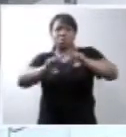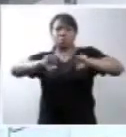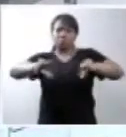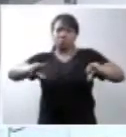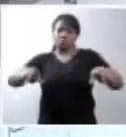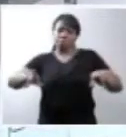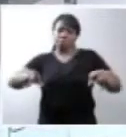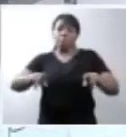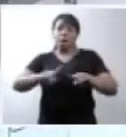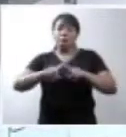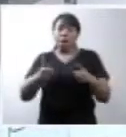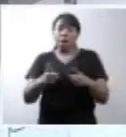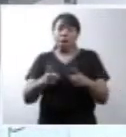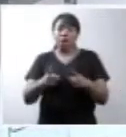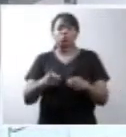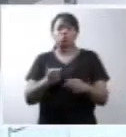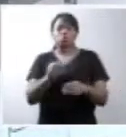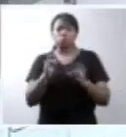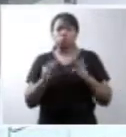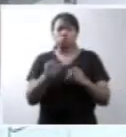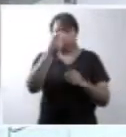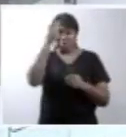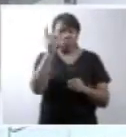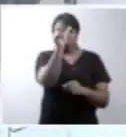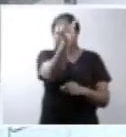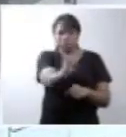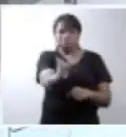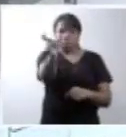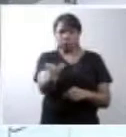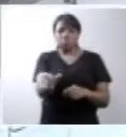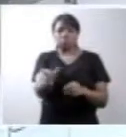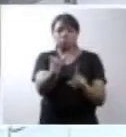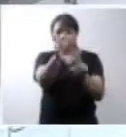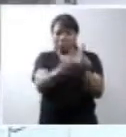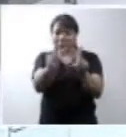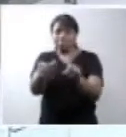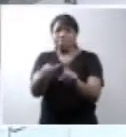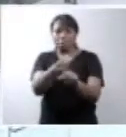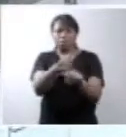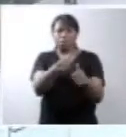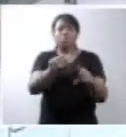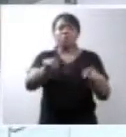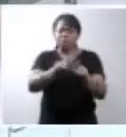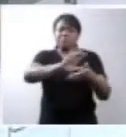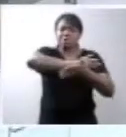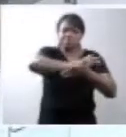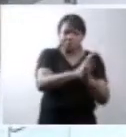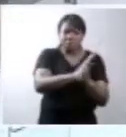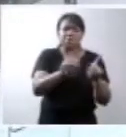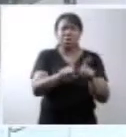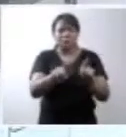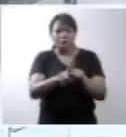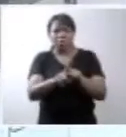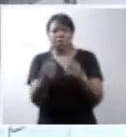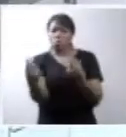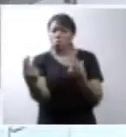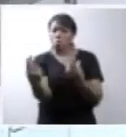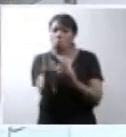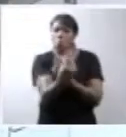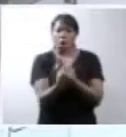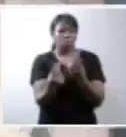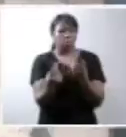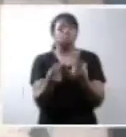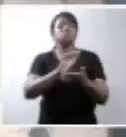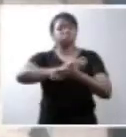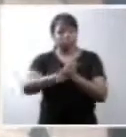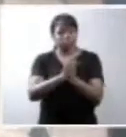diversidades. Provavelmente todas as pessoas aqui presentes discriminam e são discriminadas, simultaneamente ou